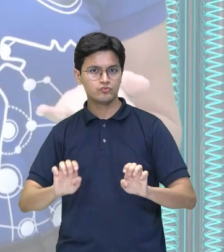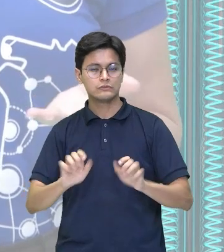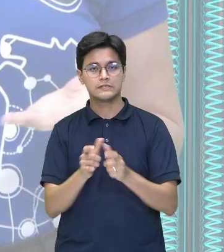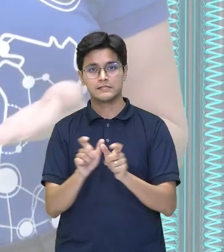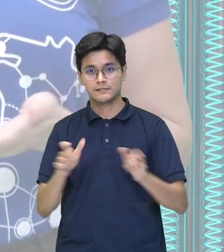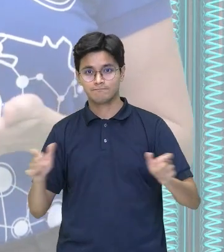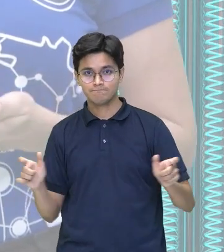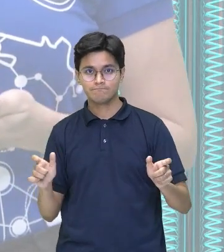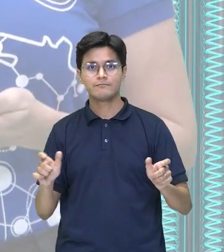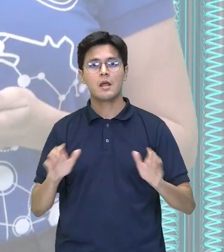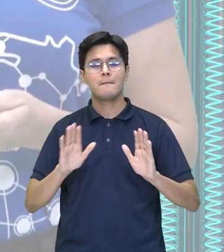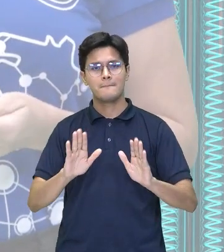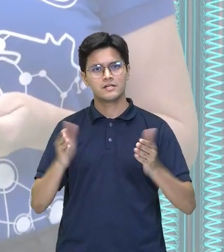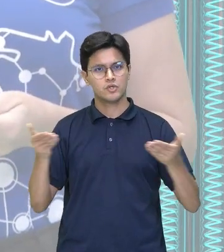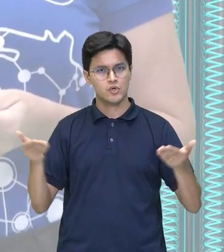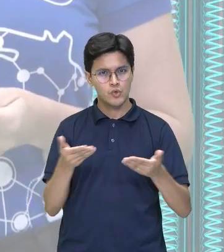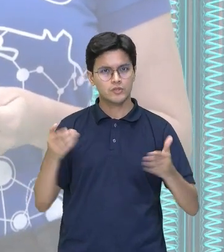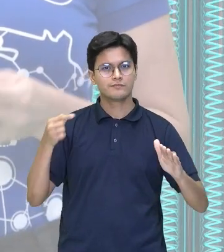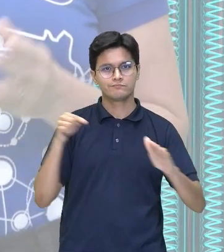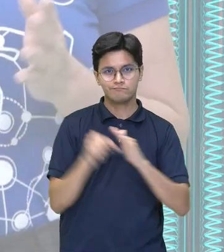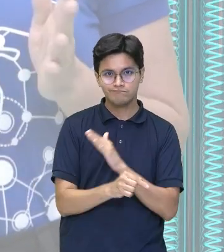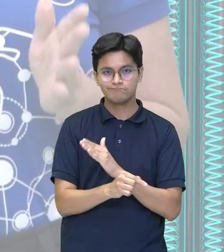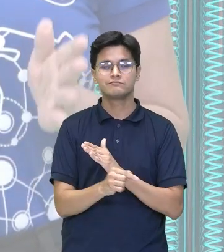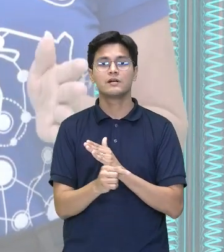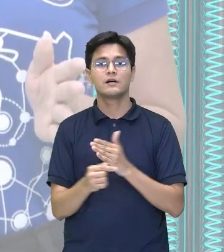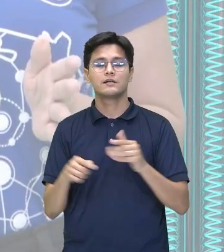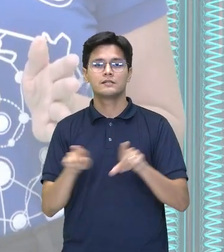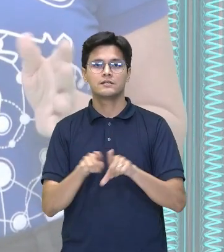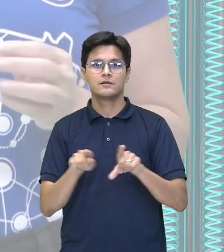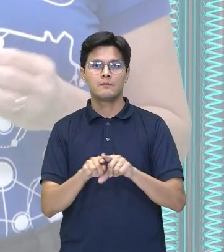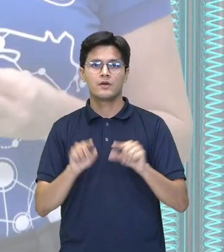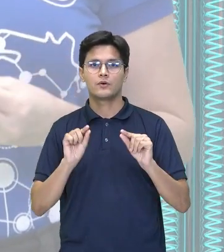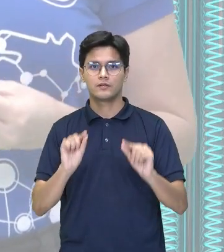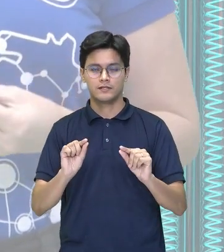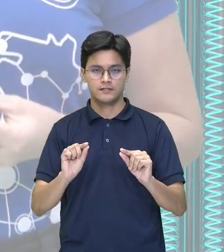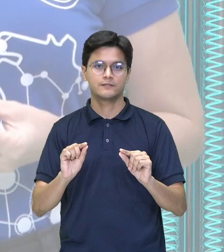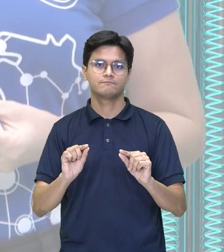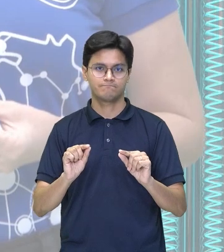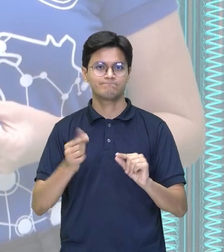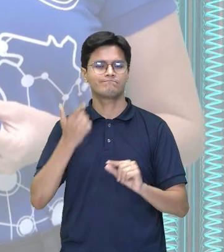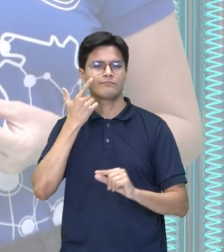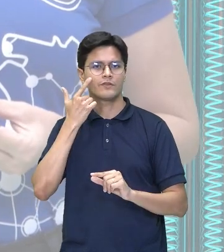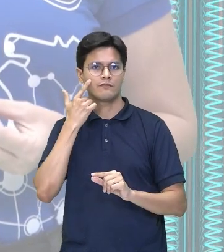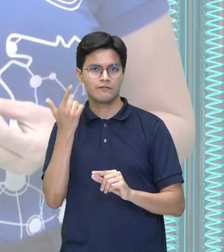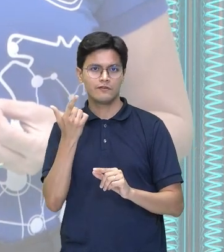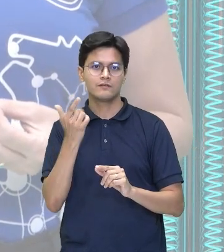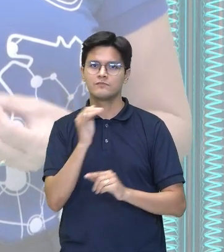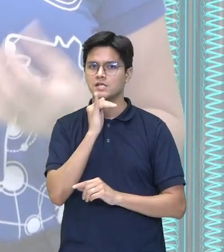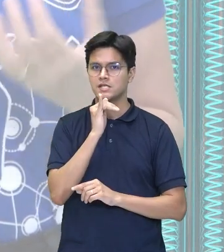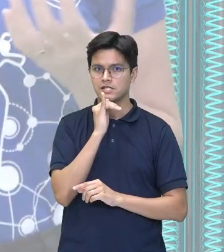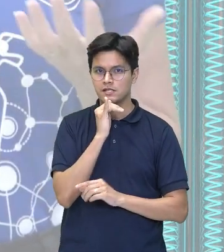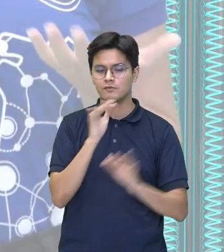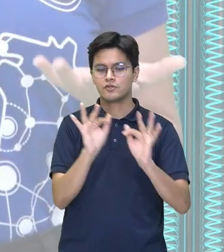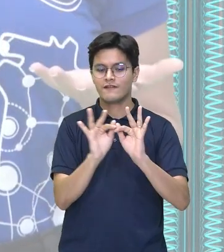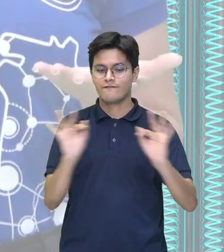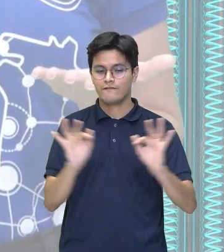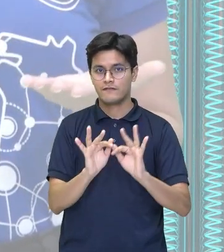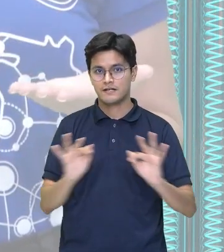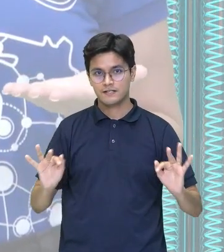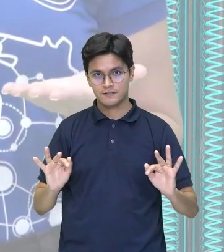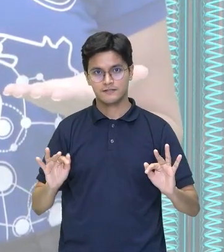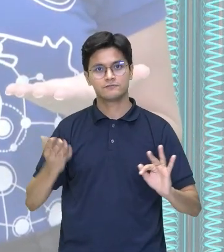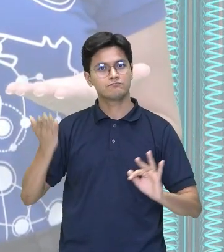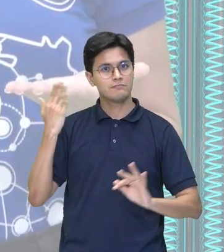pouquinho mais sobre ela hoje. E a gente vai ver essas frases no past contínuo agora na